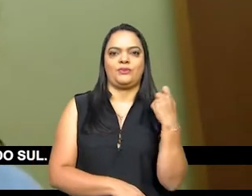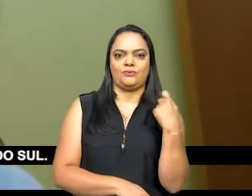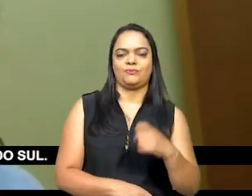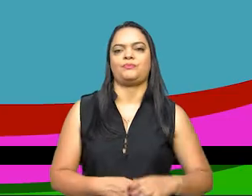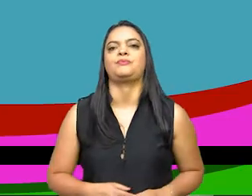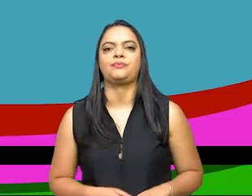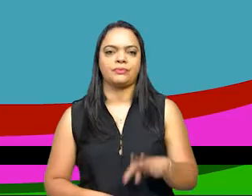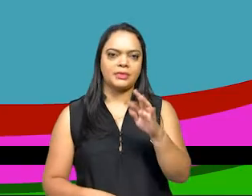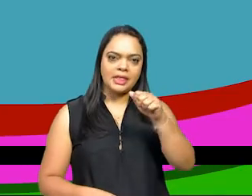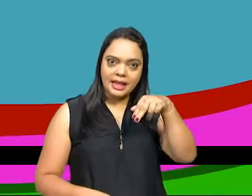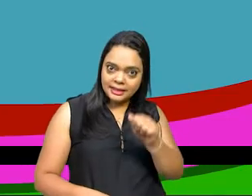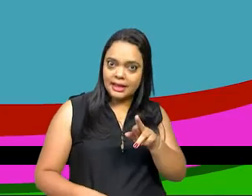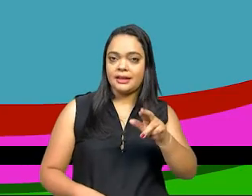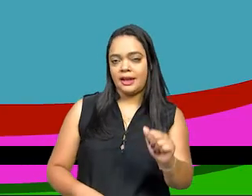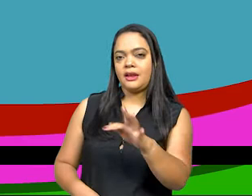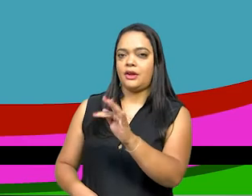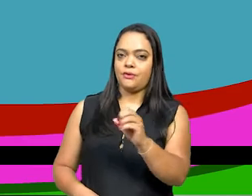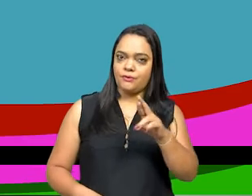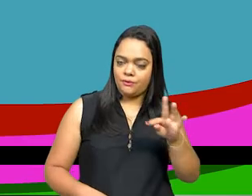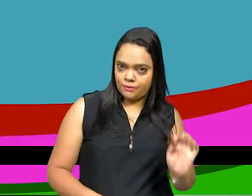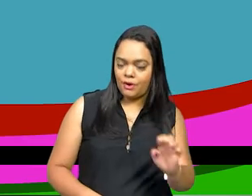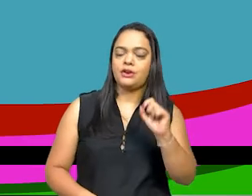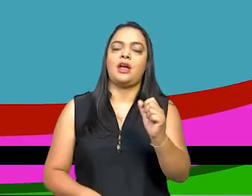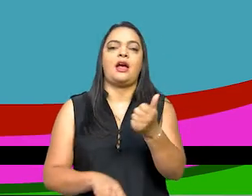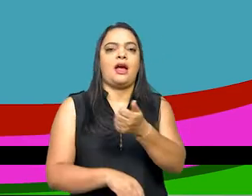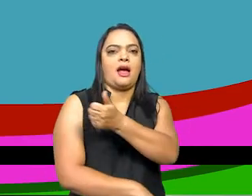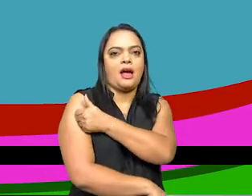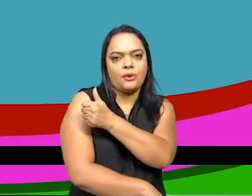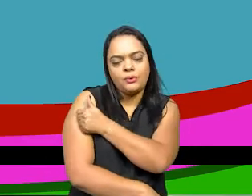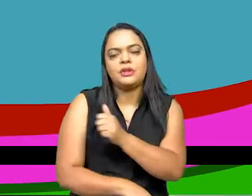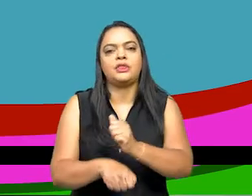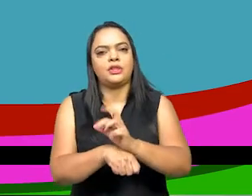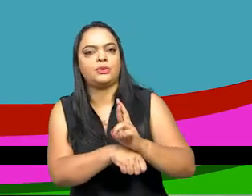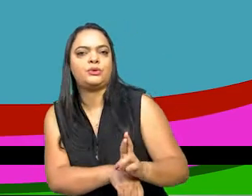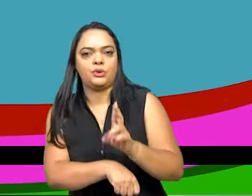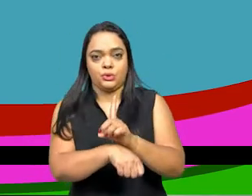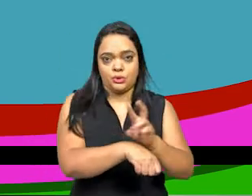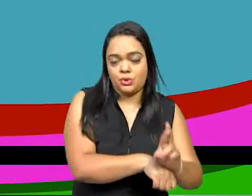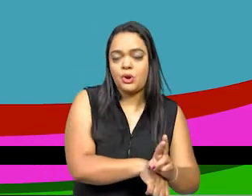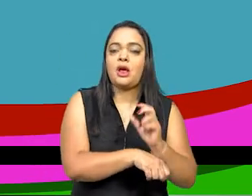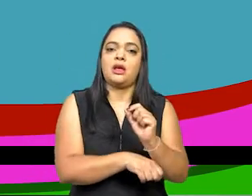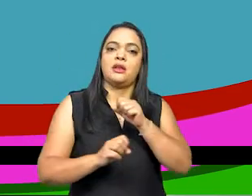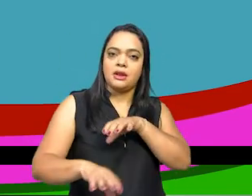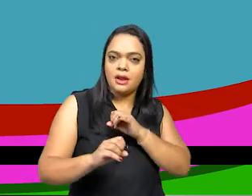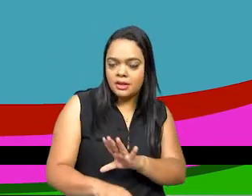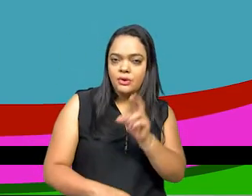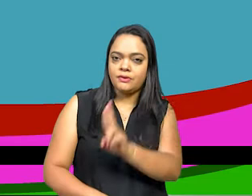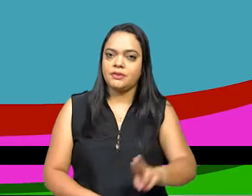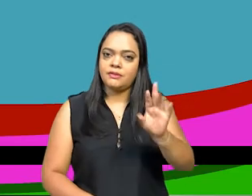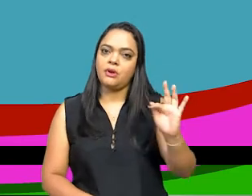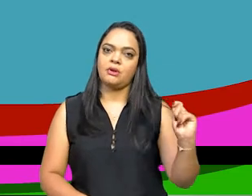Sul. Tanara Forte Furtado, doutoranda em educação pela Universidade Federal do Rio Grande do